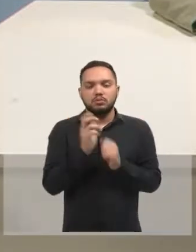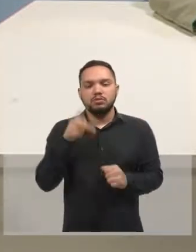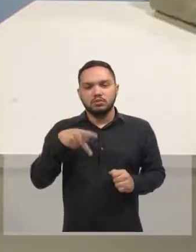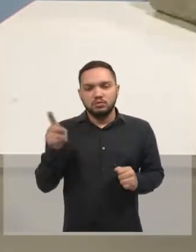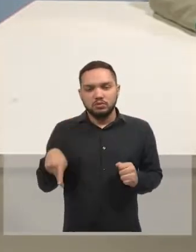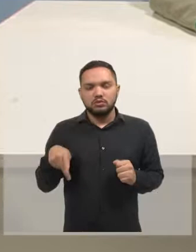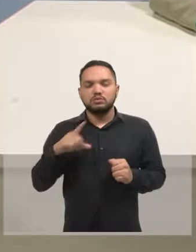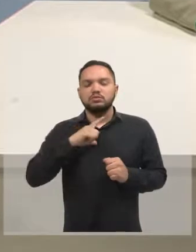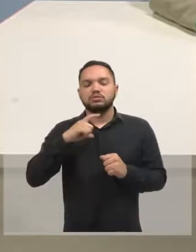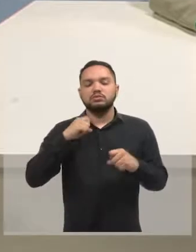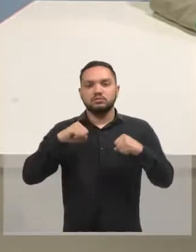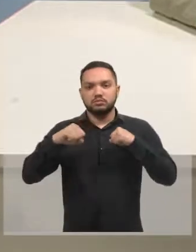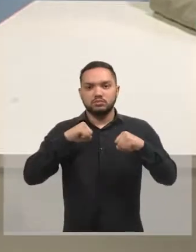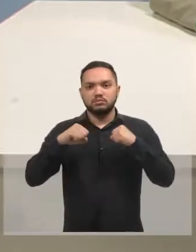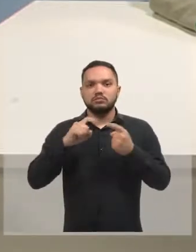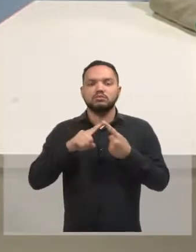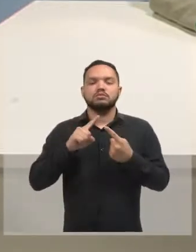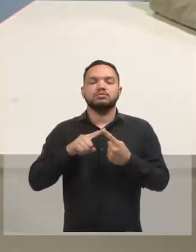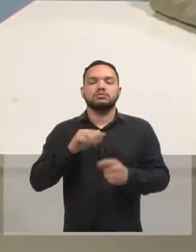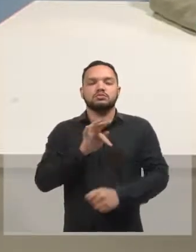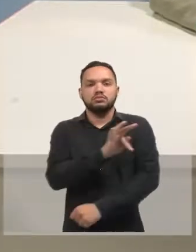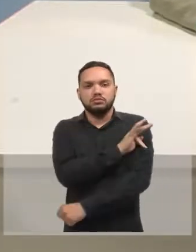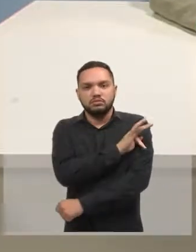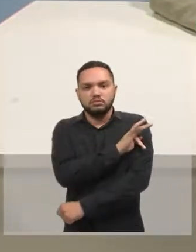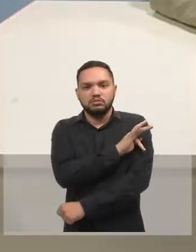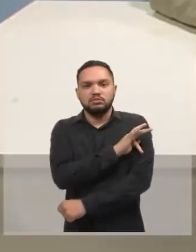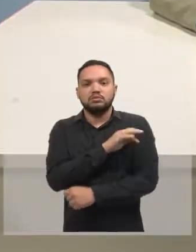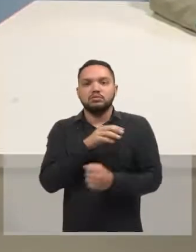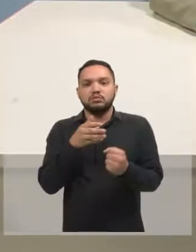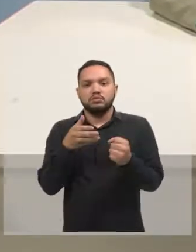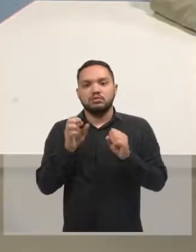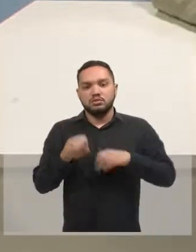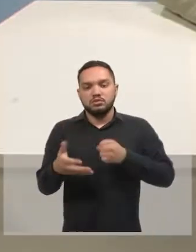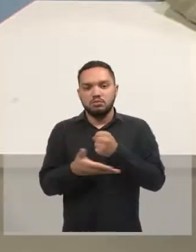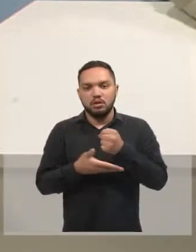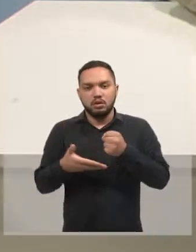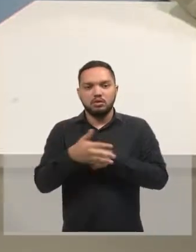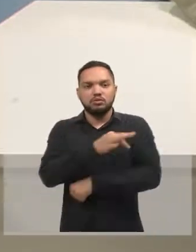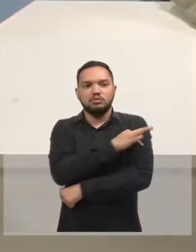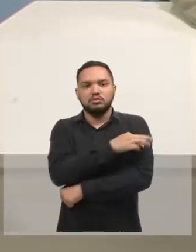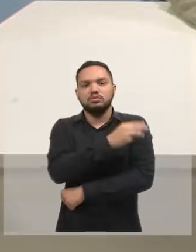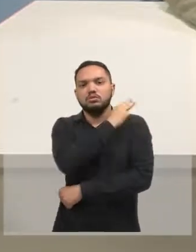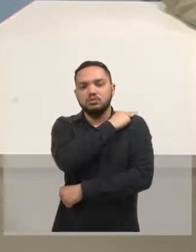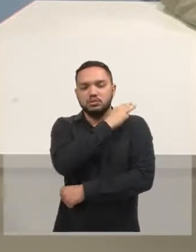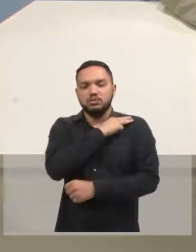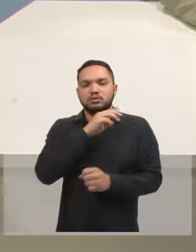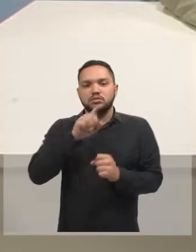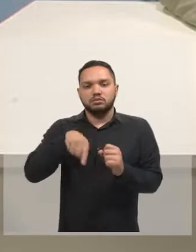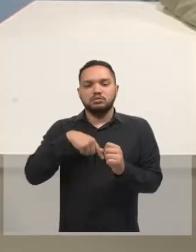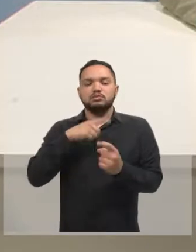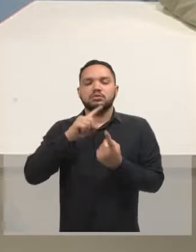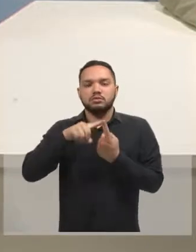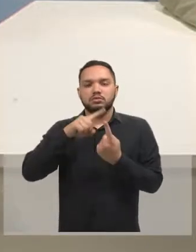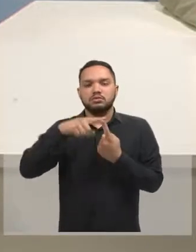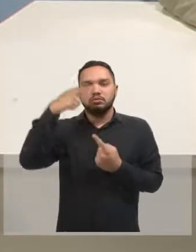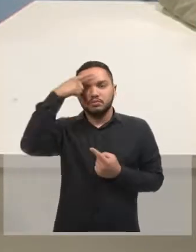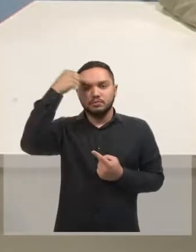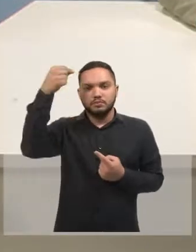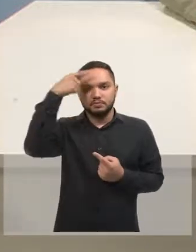educadores, desde o ensino fundamental, a educação básica, ensino fundamental, ensino médio e a